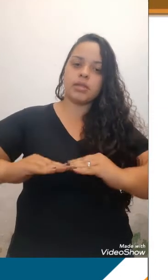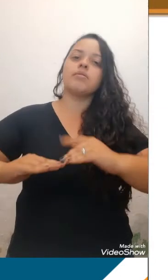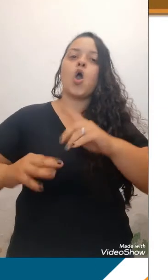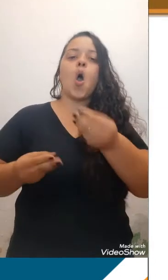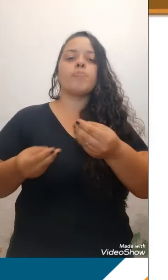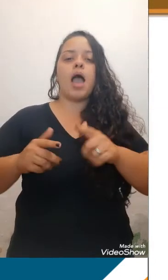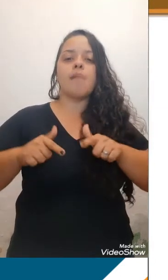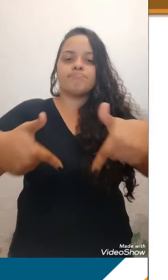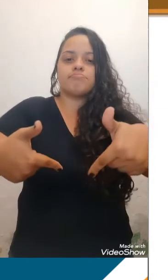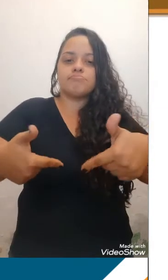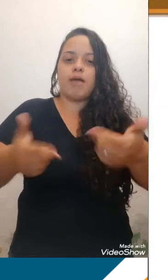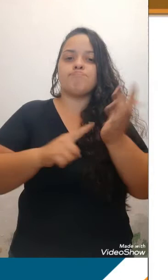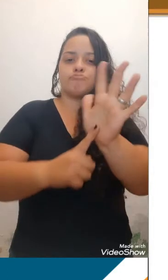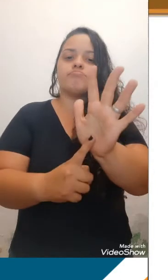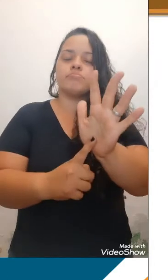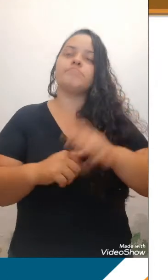ela apresentou.